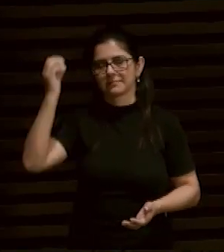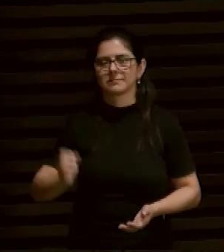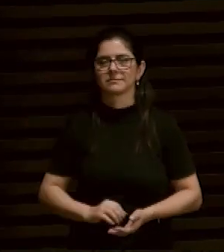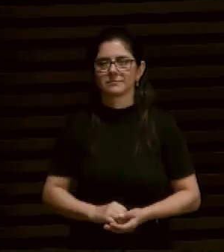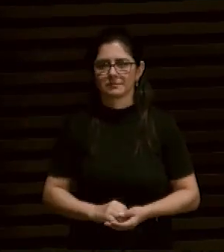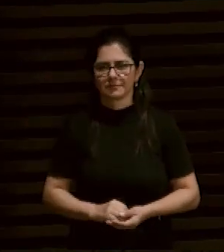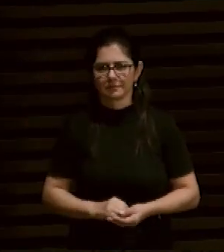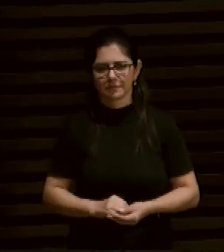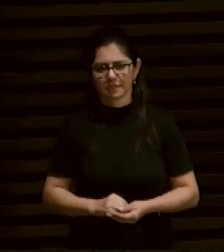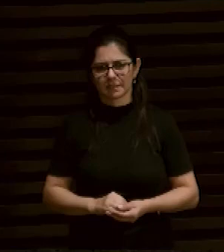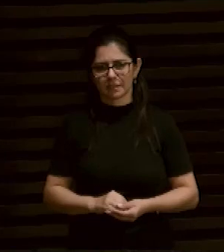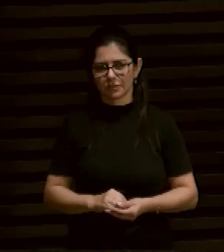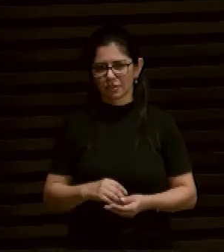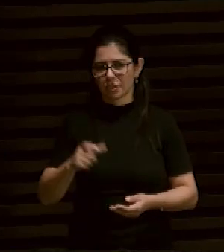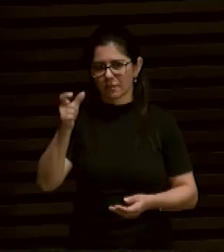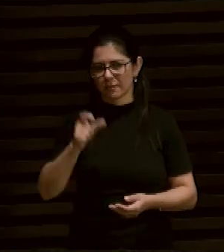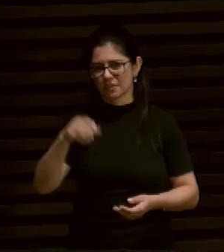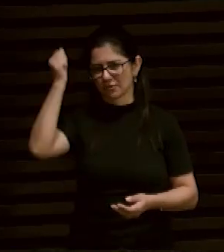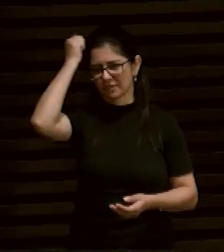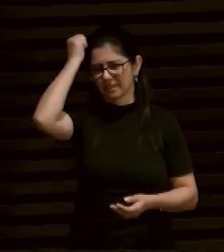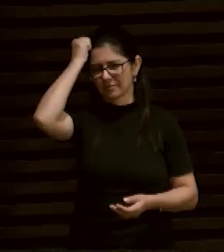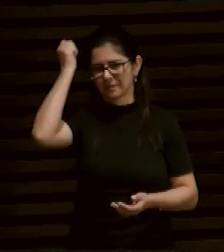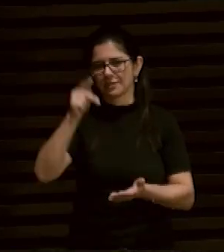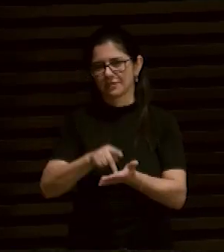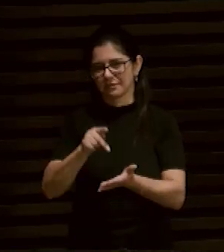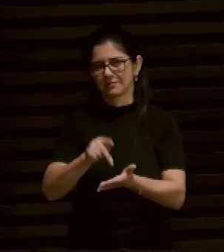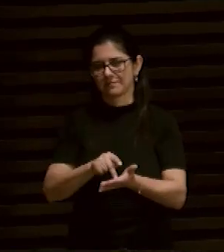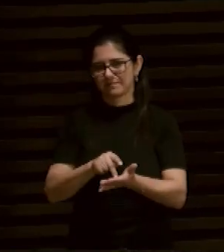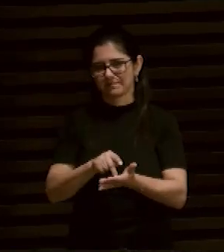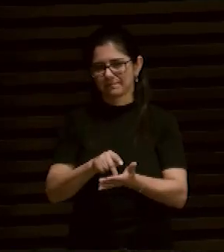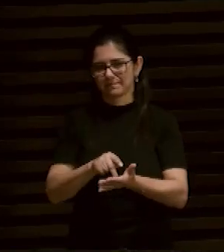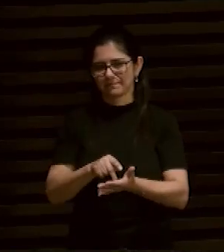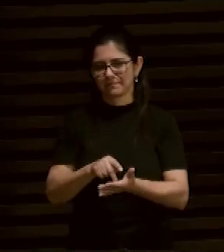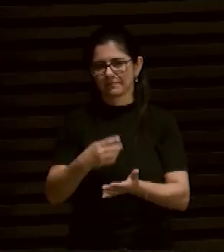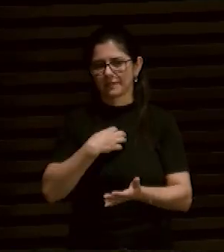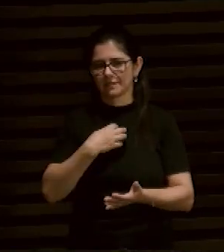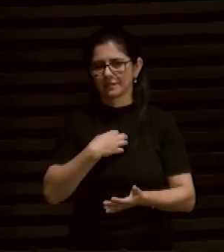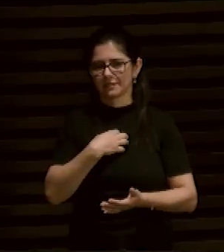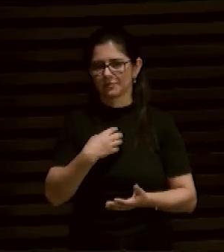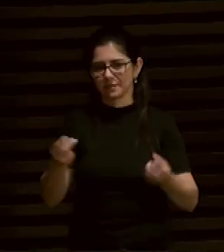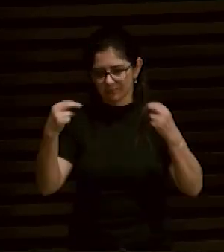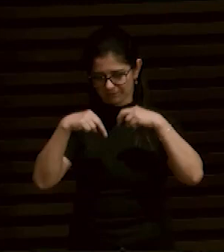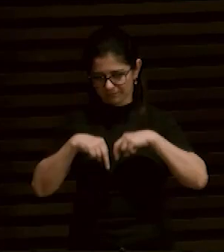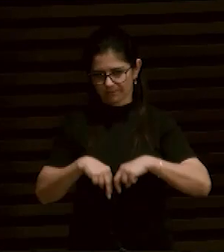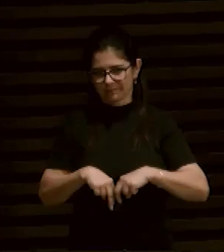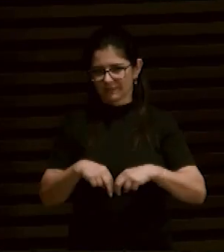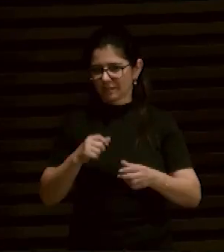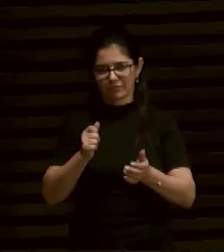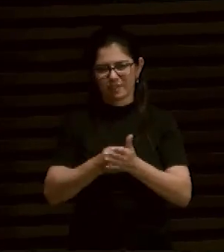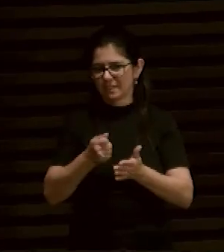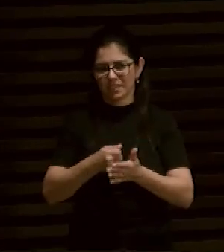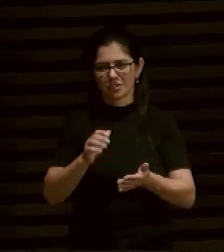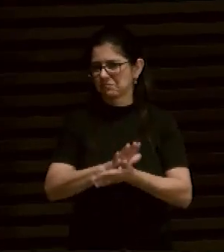favor divino. Pessoas que se arrependeram de verdade não barganham com Deus, não exigem nada de Deus.